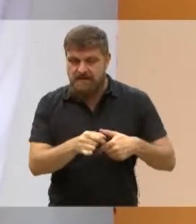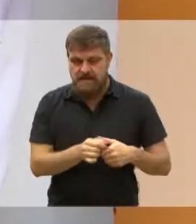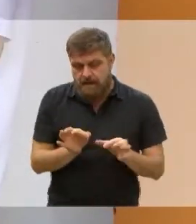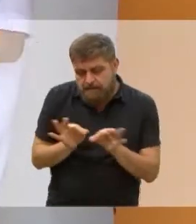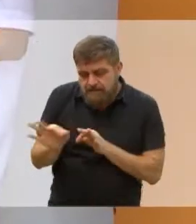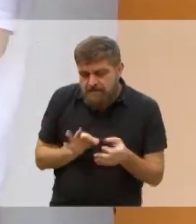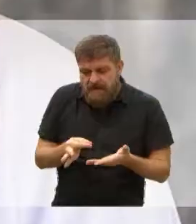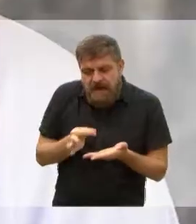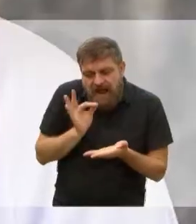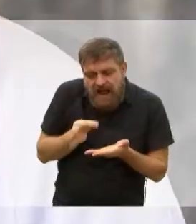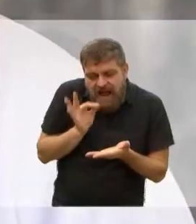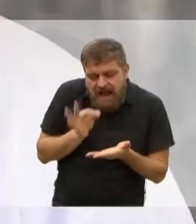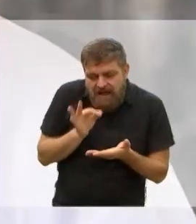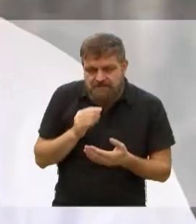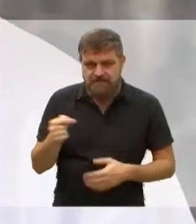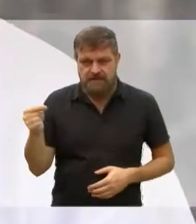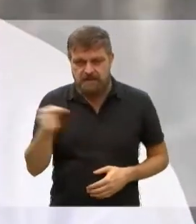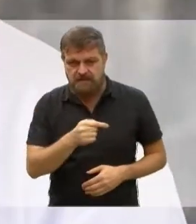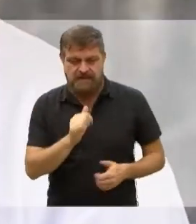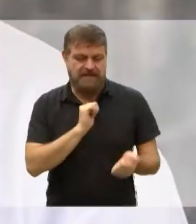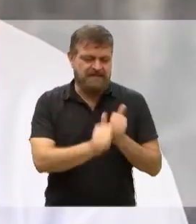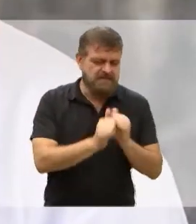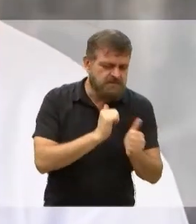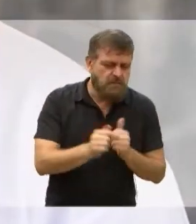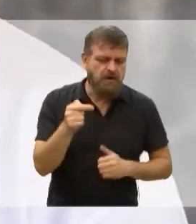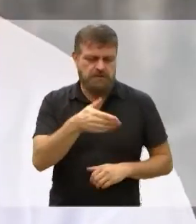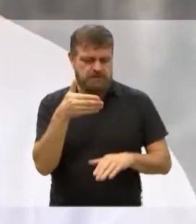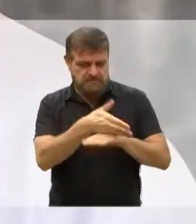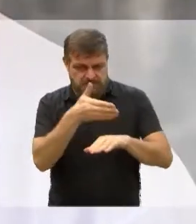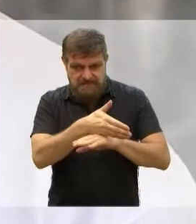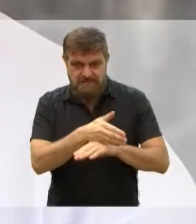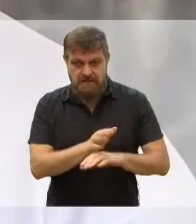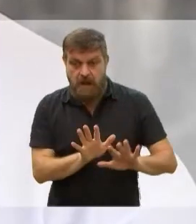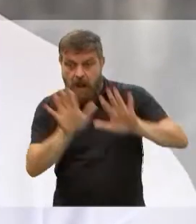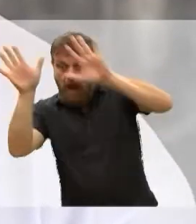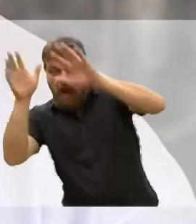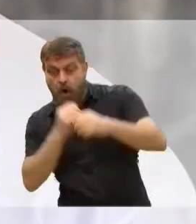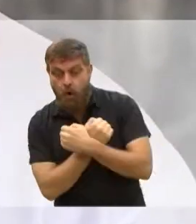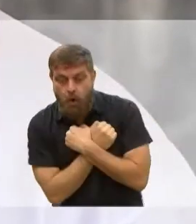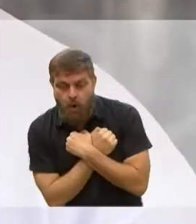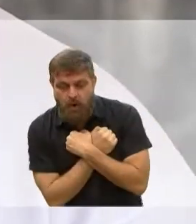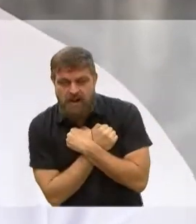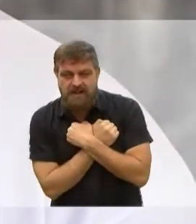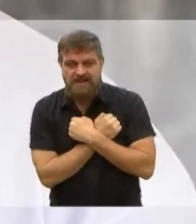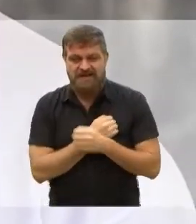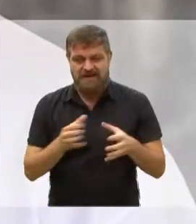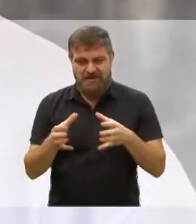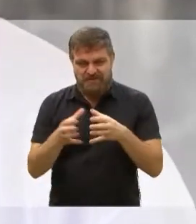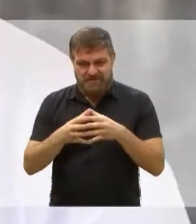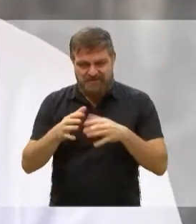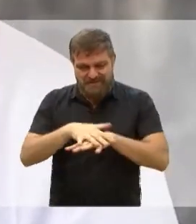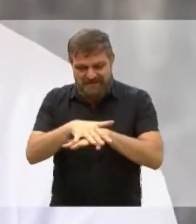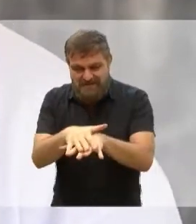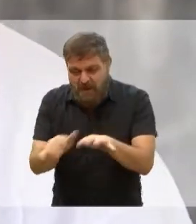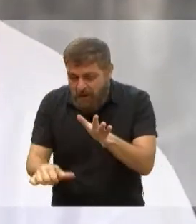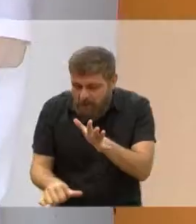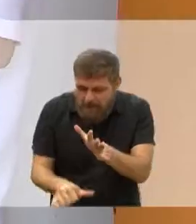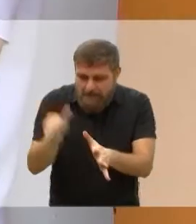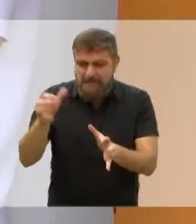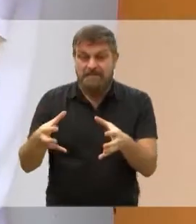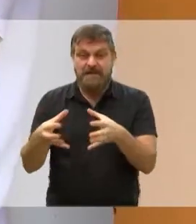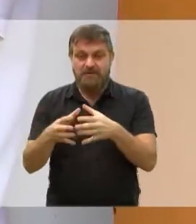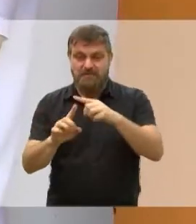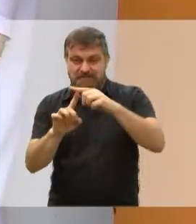break, enfim. Atividades esportivas também. Hoje ele é goleiro do S21 Futsal Down, o primeiro time